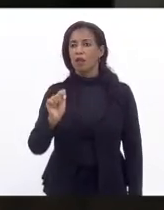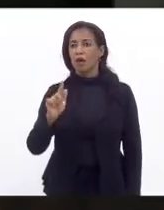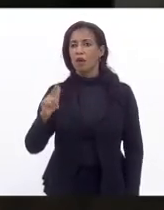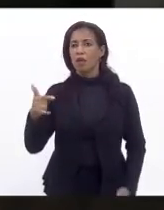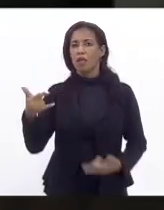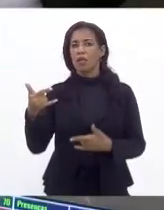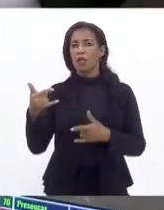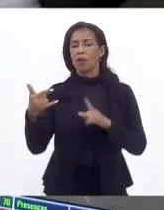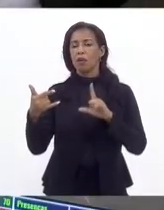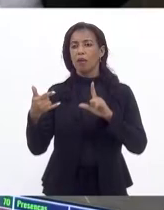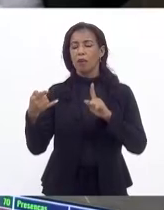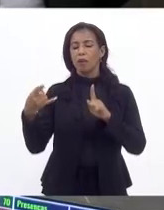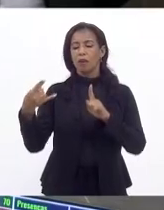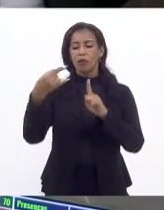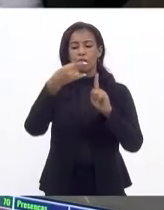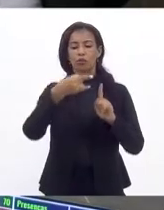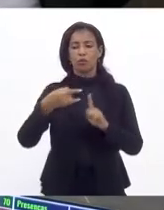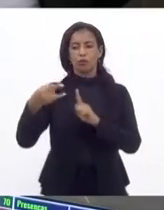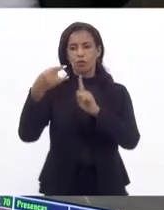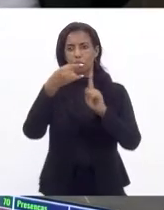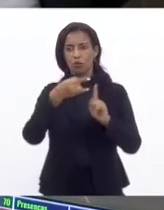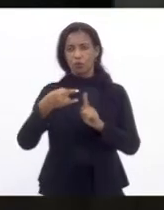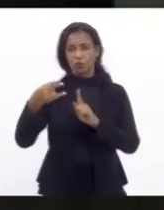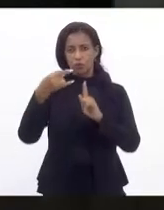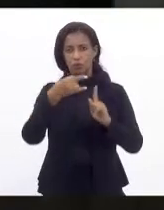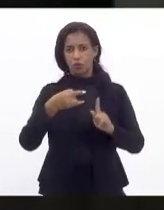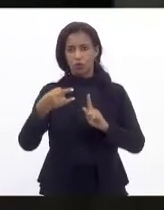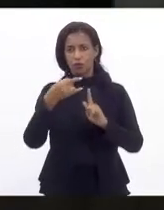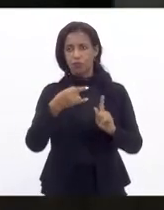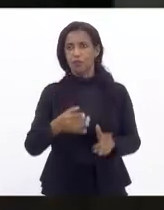Zoom, com um debate sobre